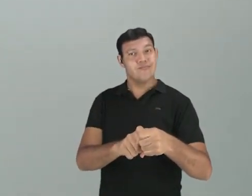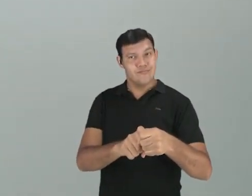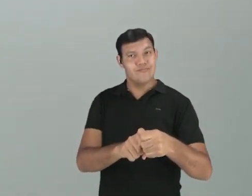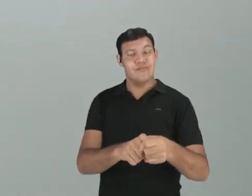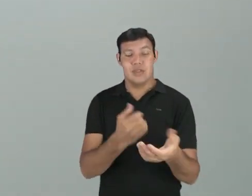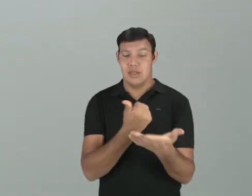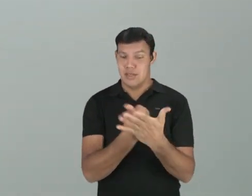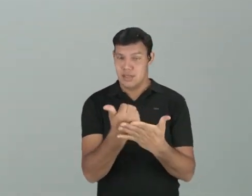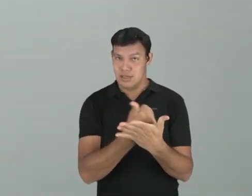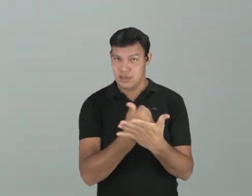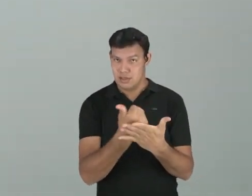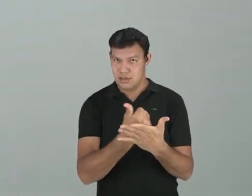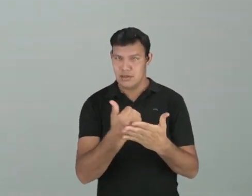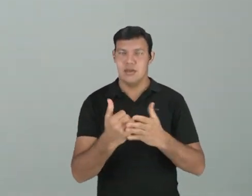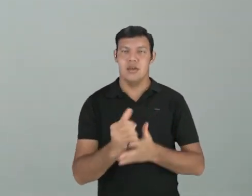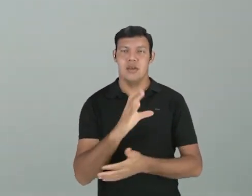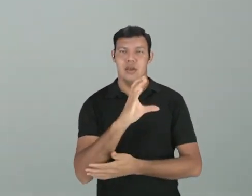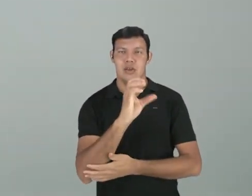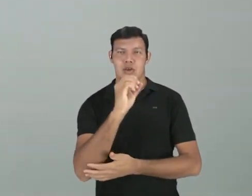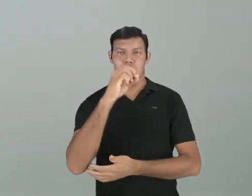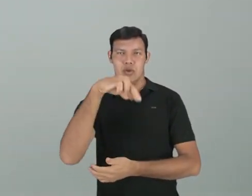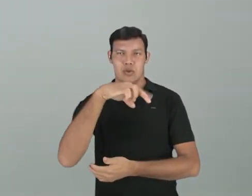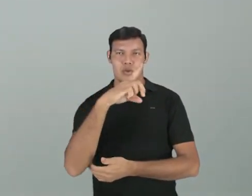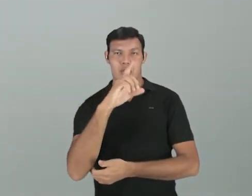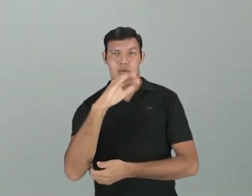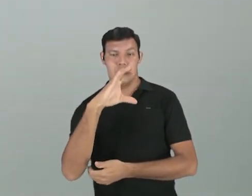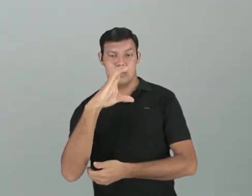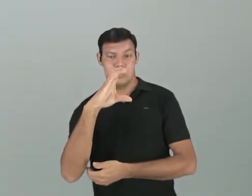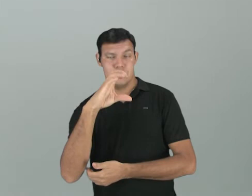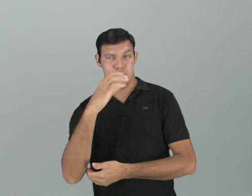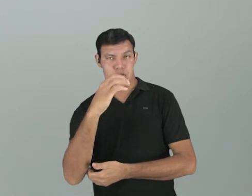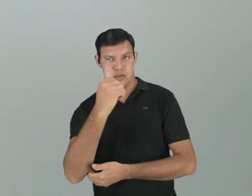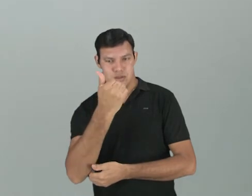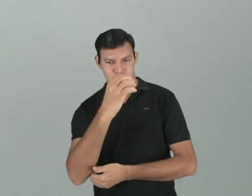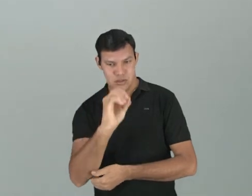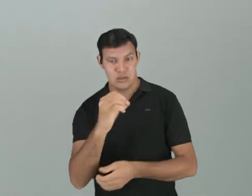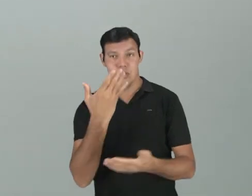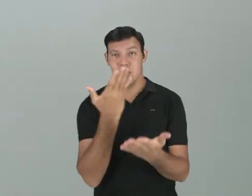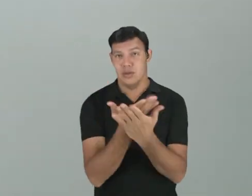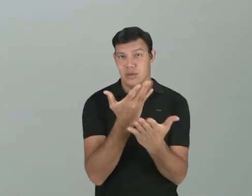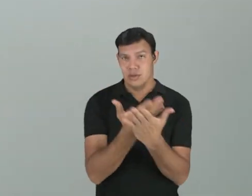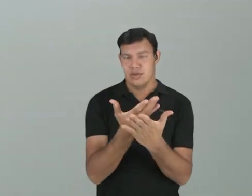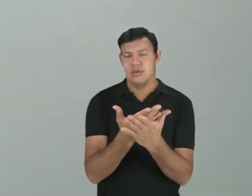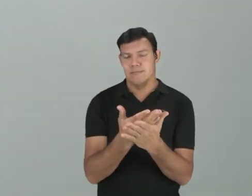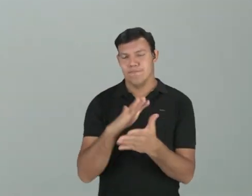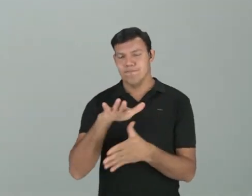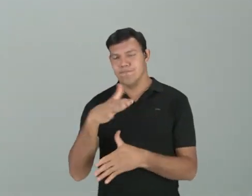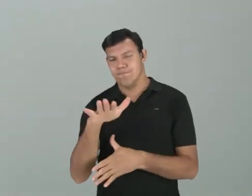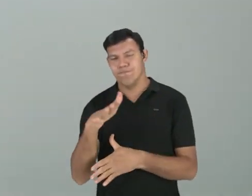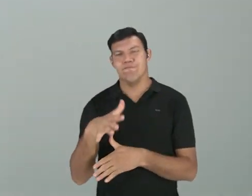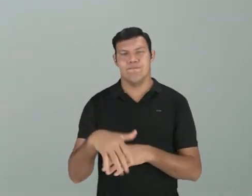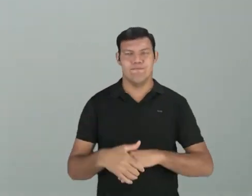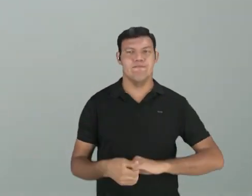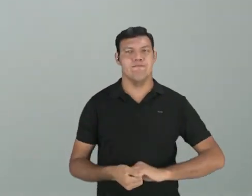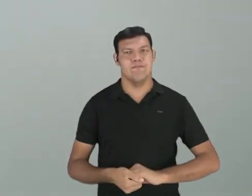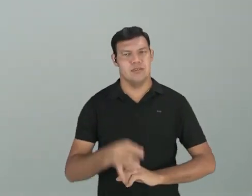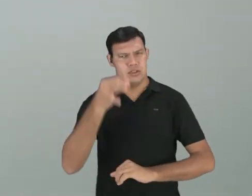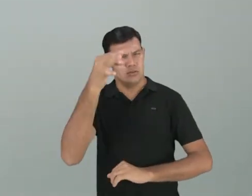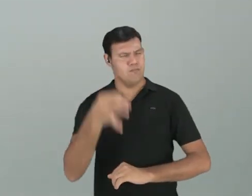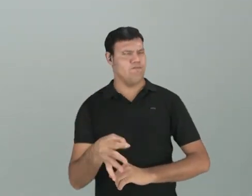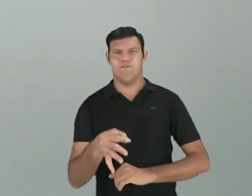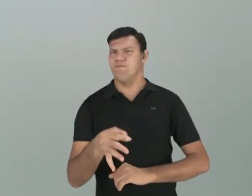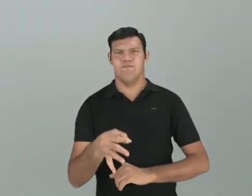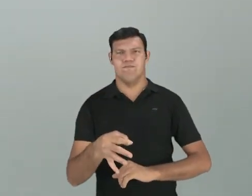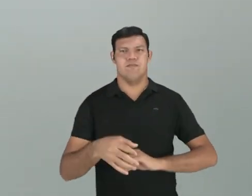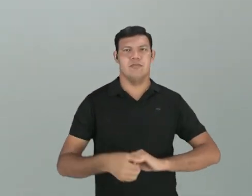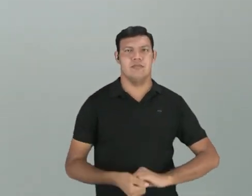dessa ação, dessa condição de estudar. Então, nós temos uma situação provável, não é uma situação certa.